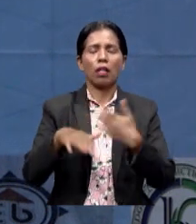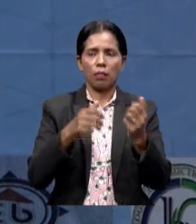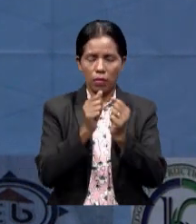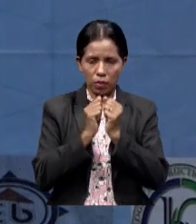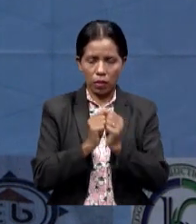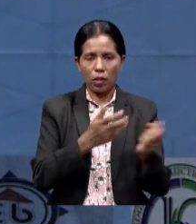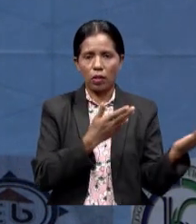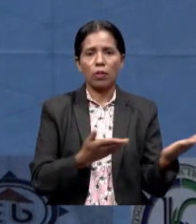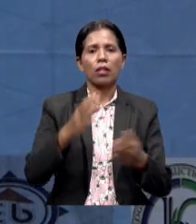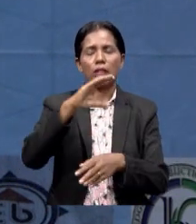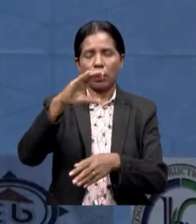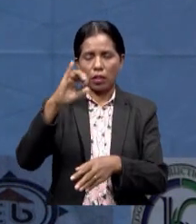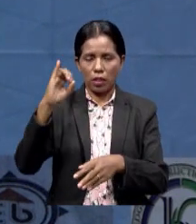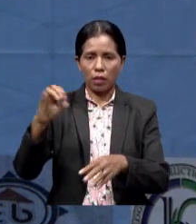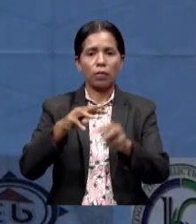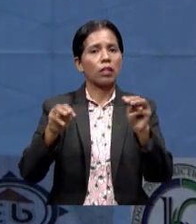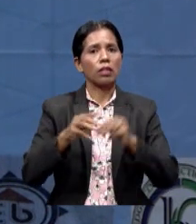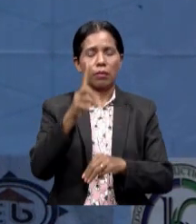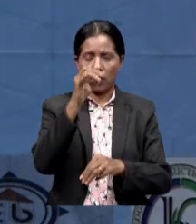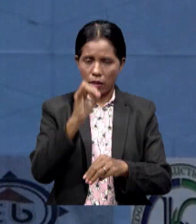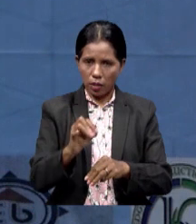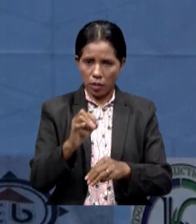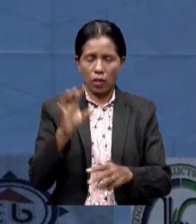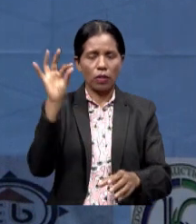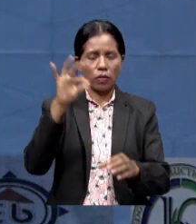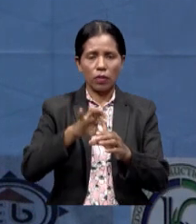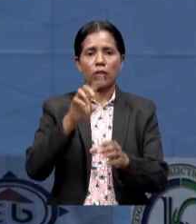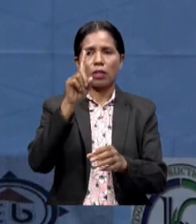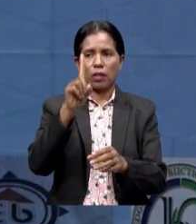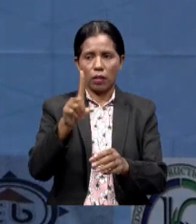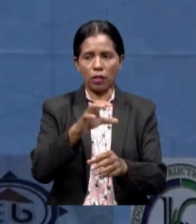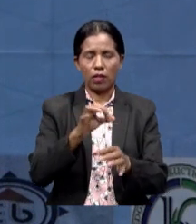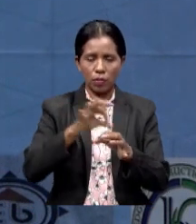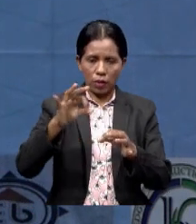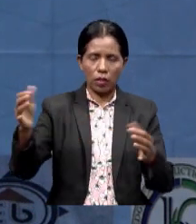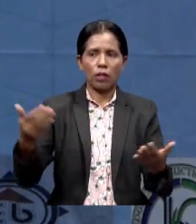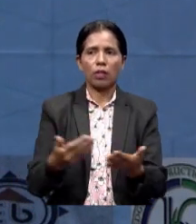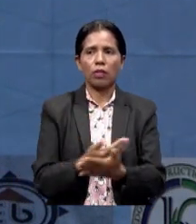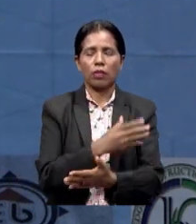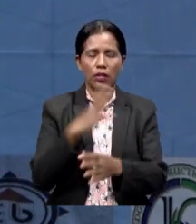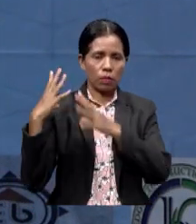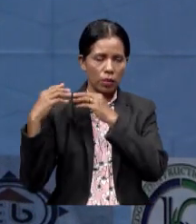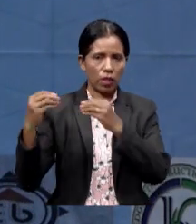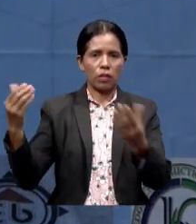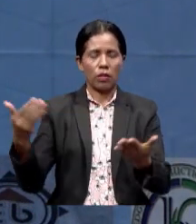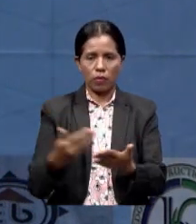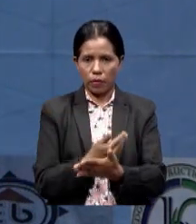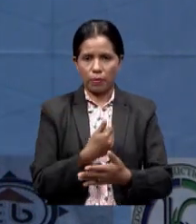sisai munisipi dili ba uin o moto ida o hanaran espiritu fom no esperanza fom.